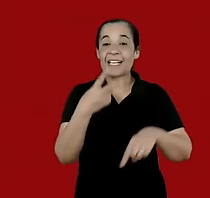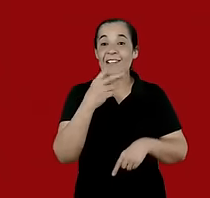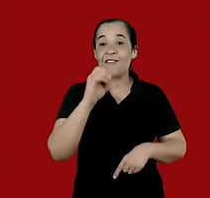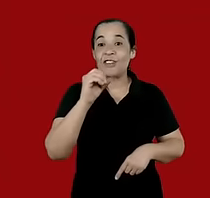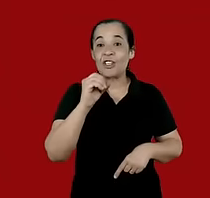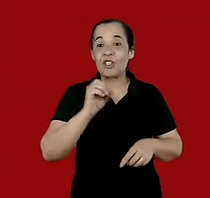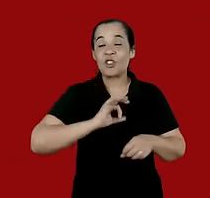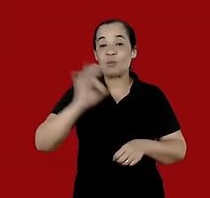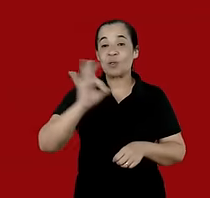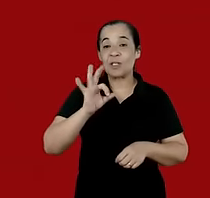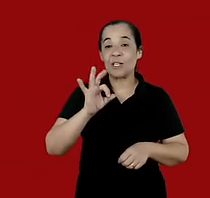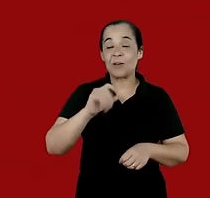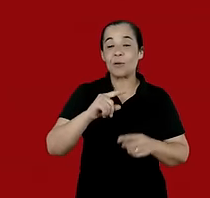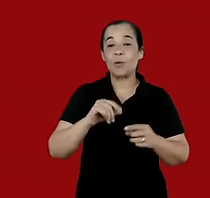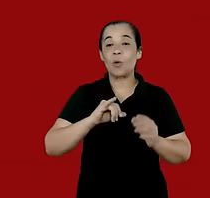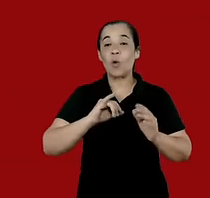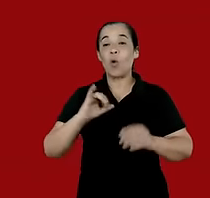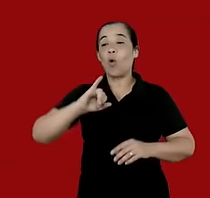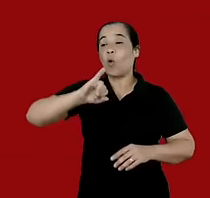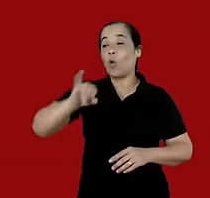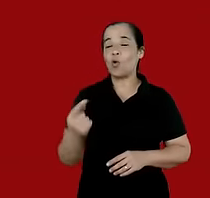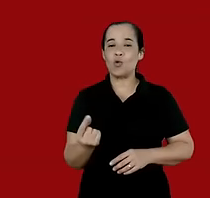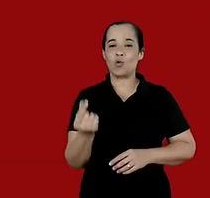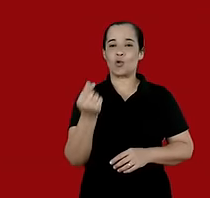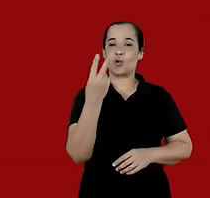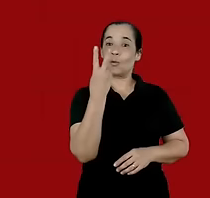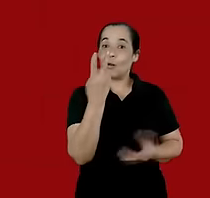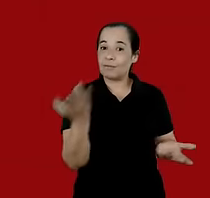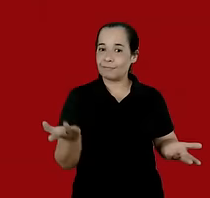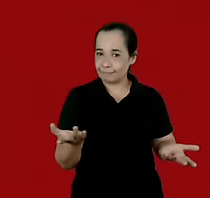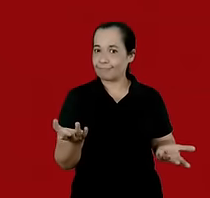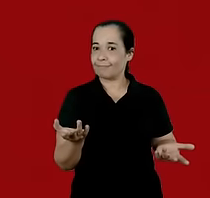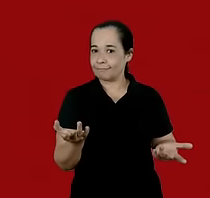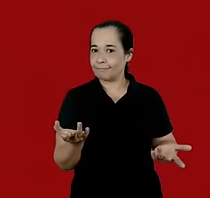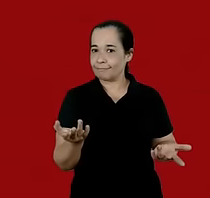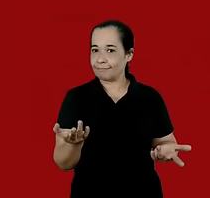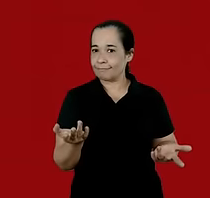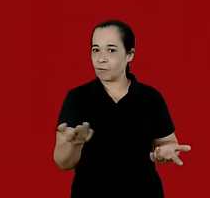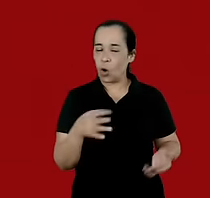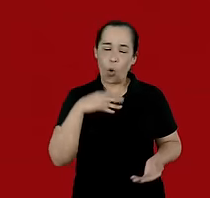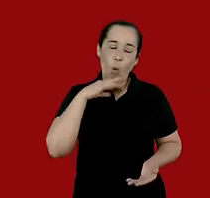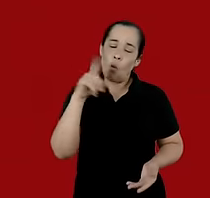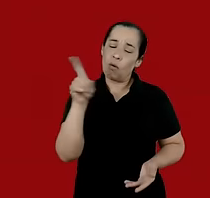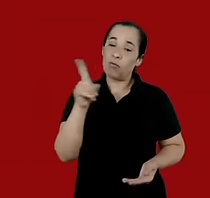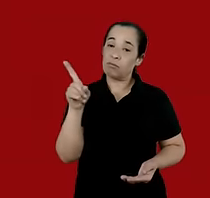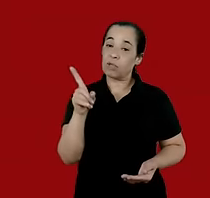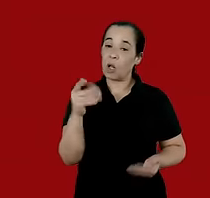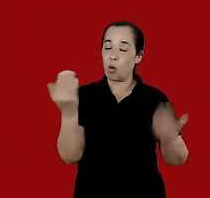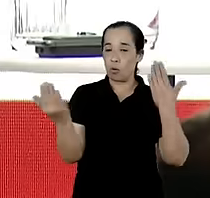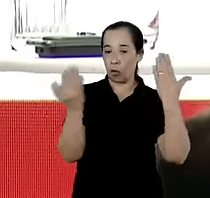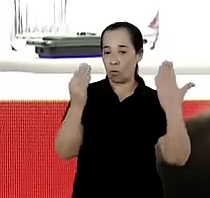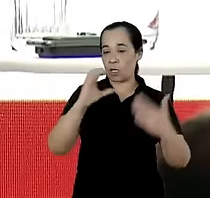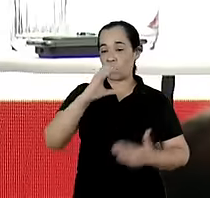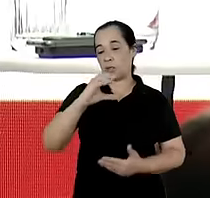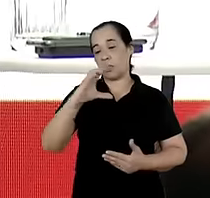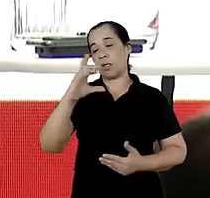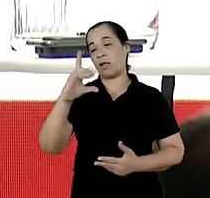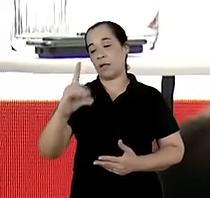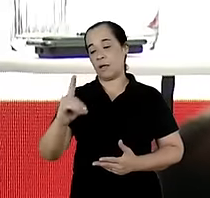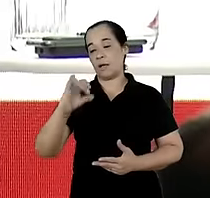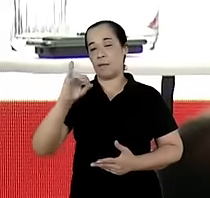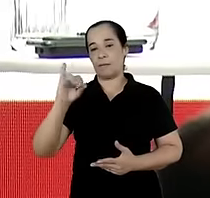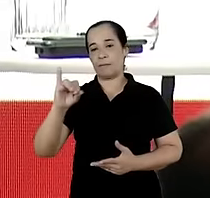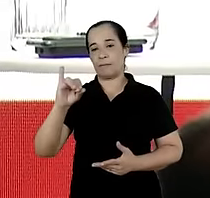era dois né então um pior cenário que não é tão ruim assim no relativo com o CDI só